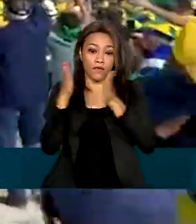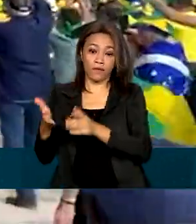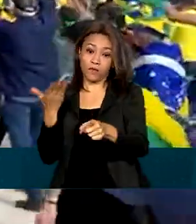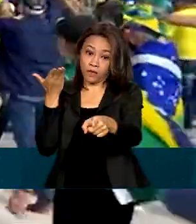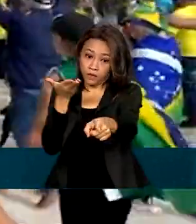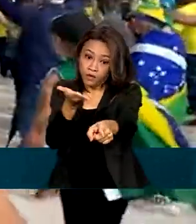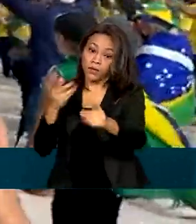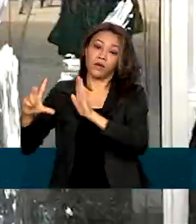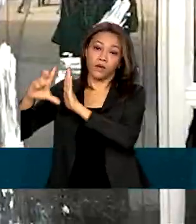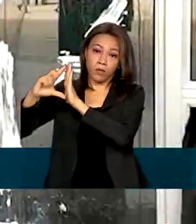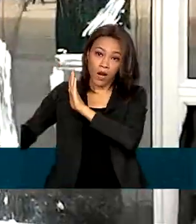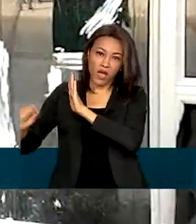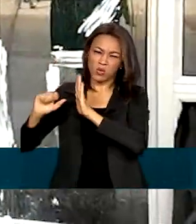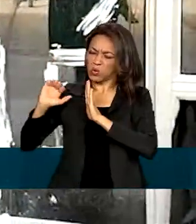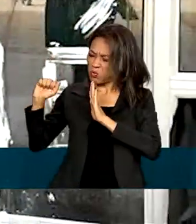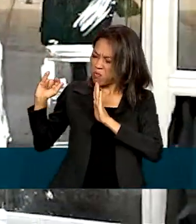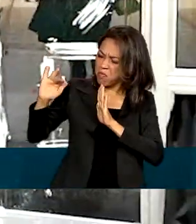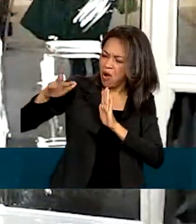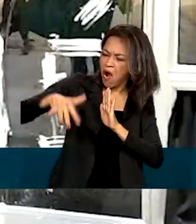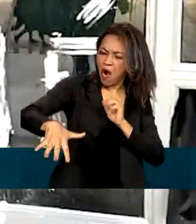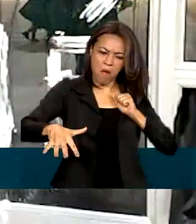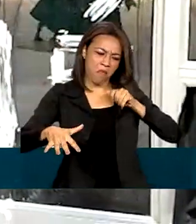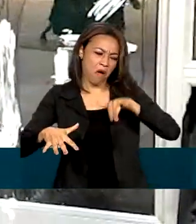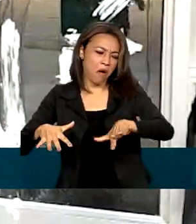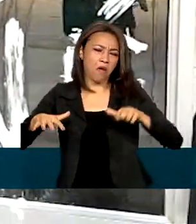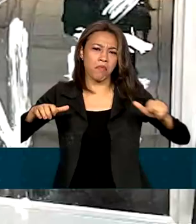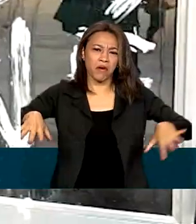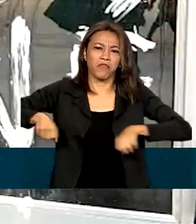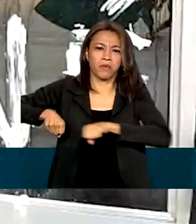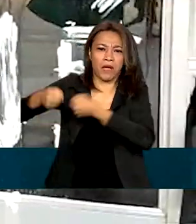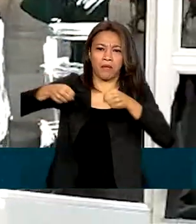Planalto foram ocupados e depredados.